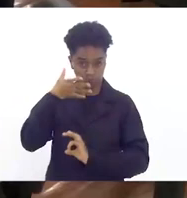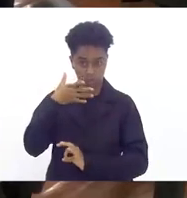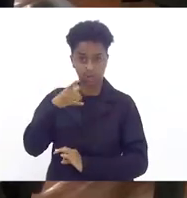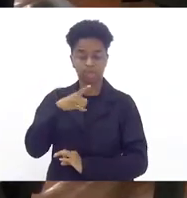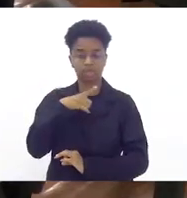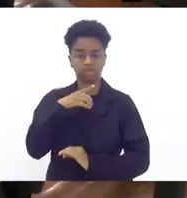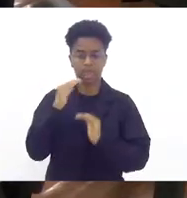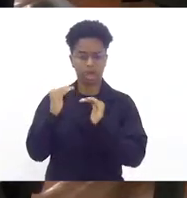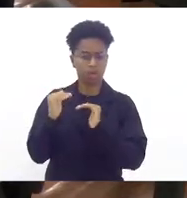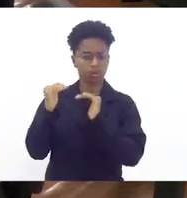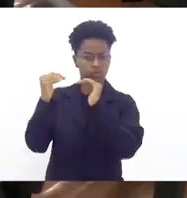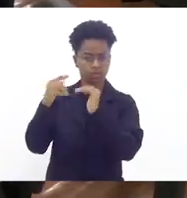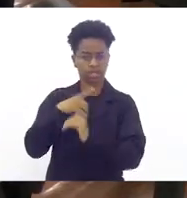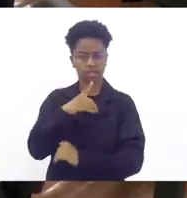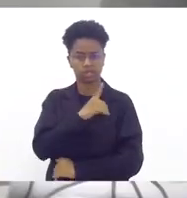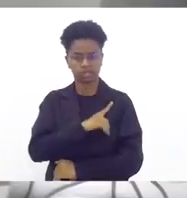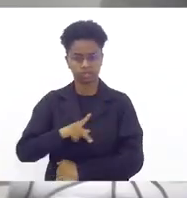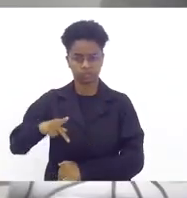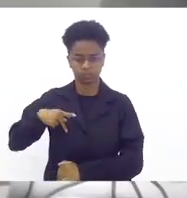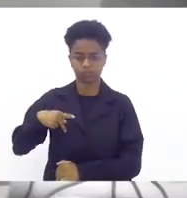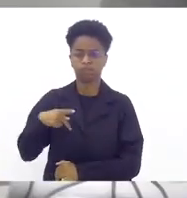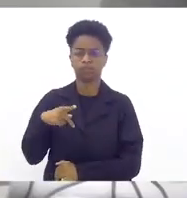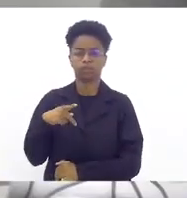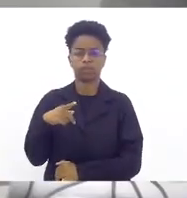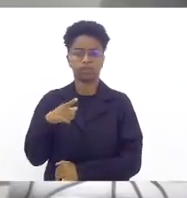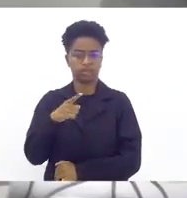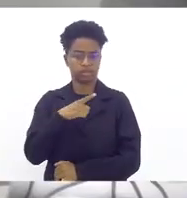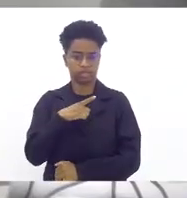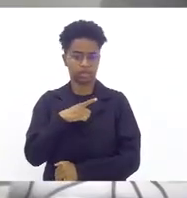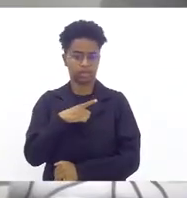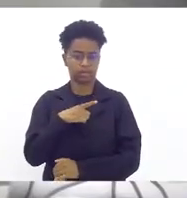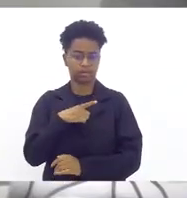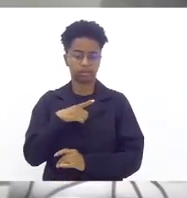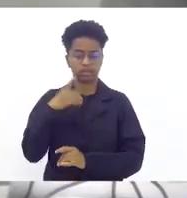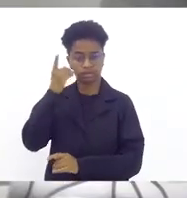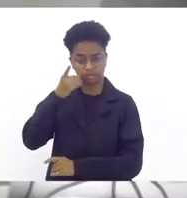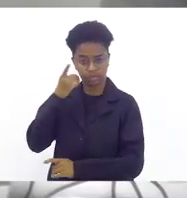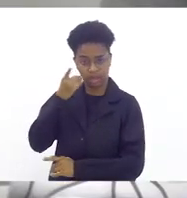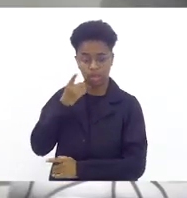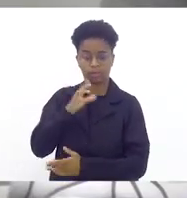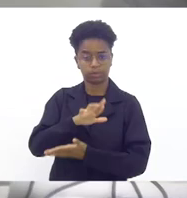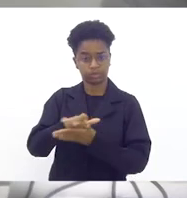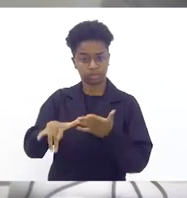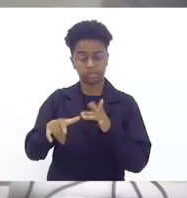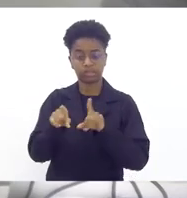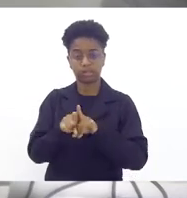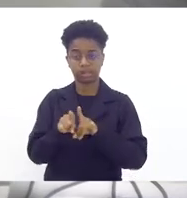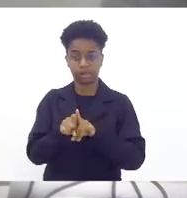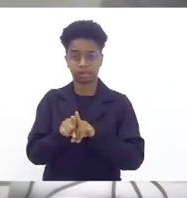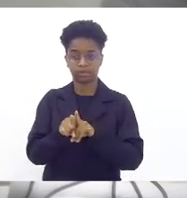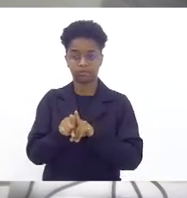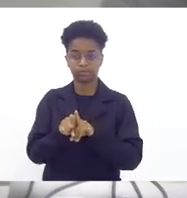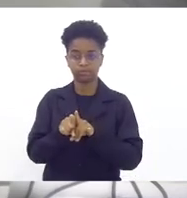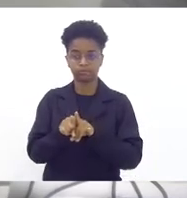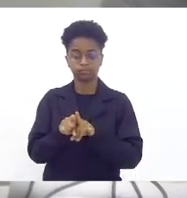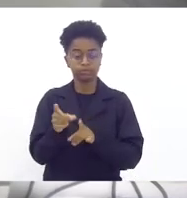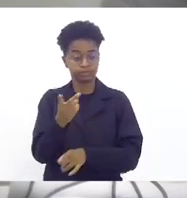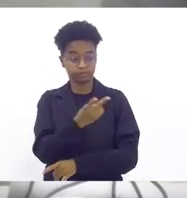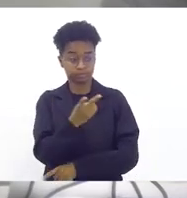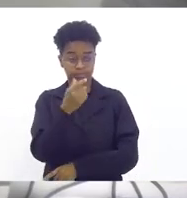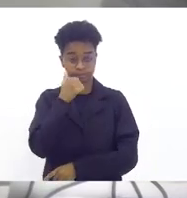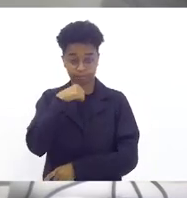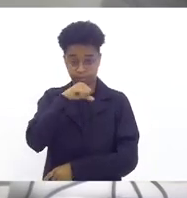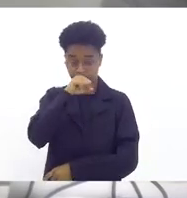autoridades, com a defensoria, os nossos mandatos. Aliás, essas mães já